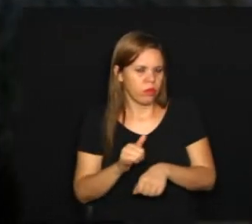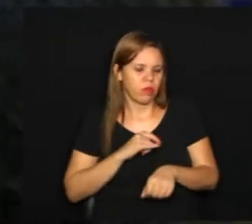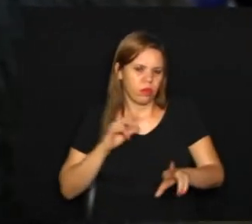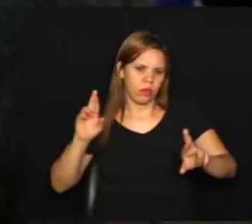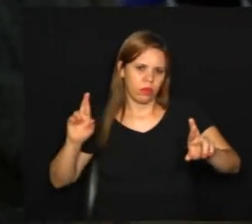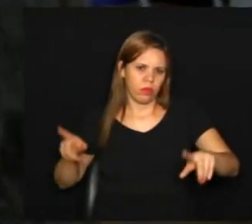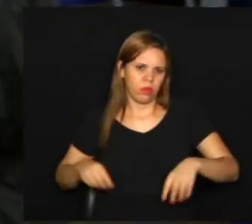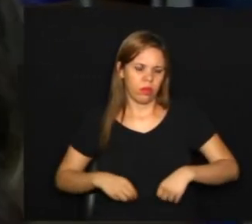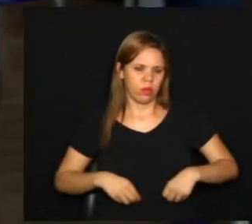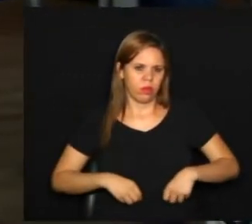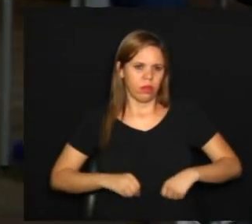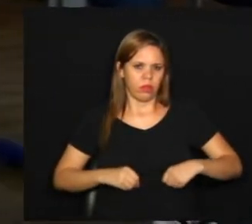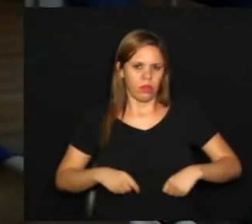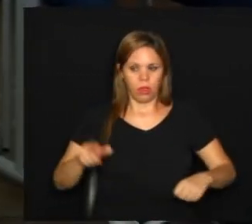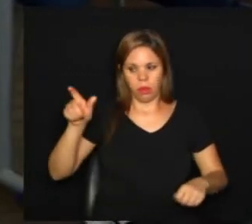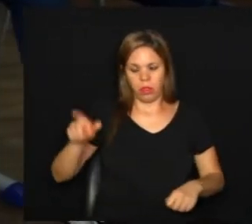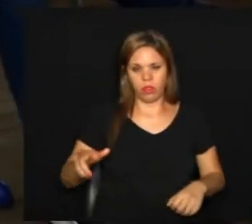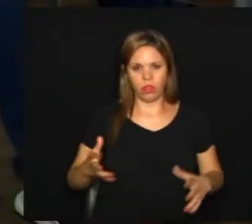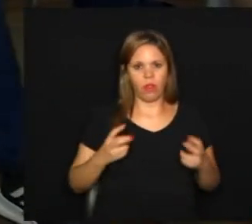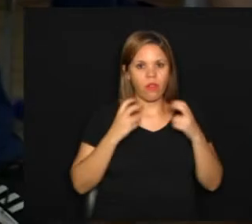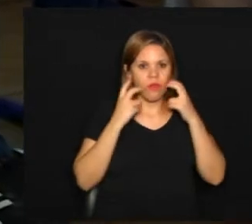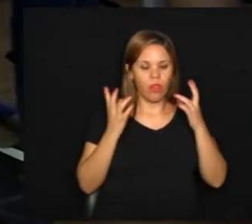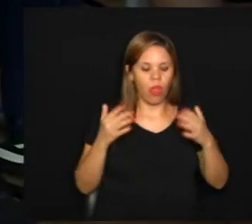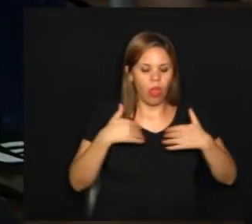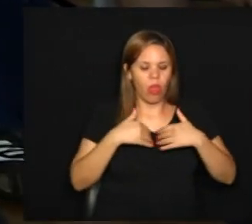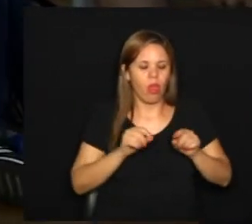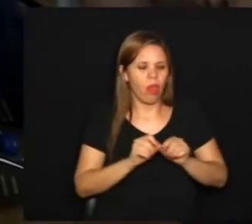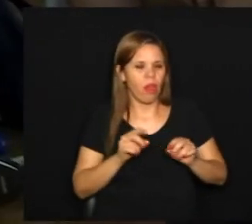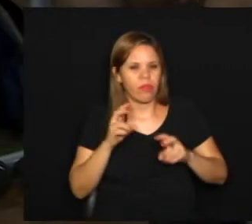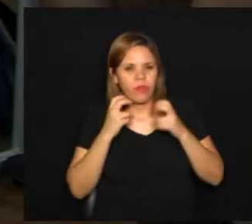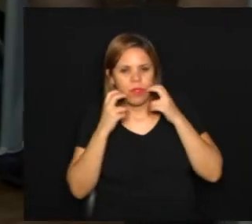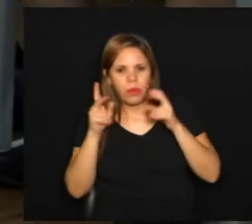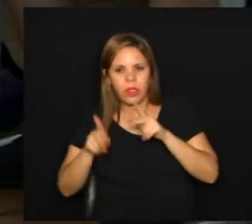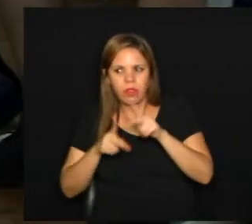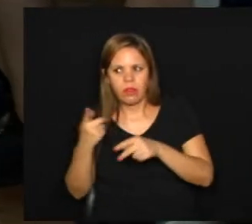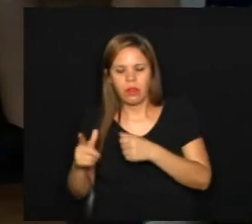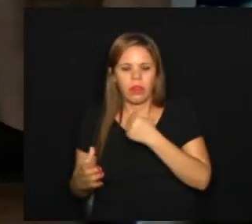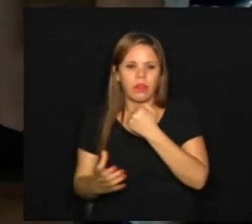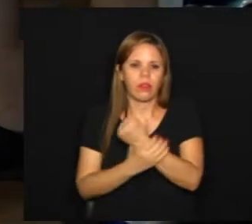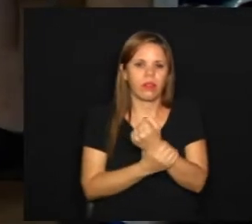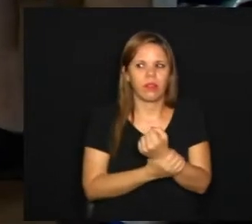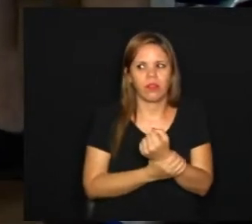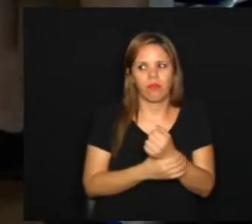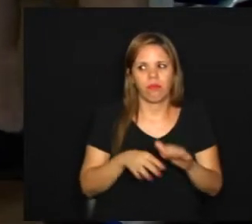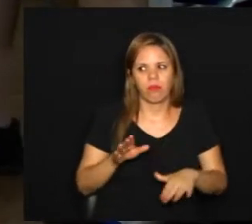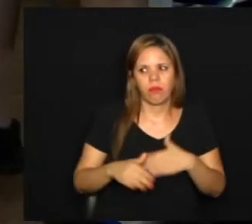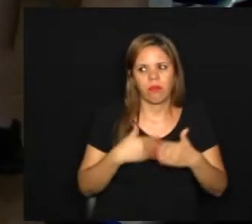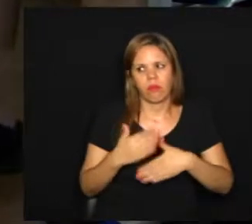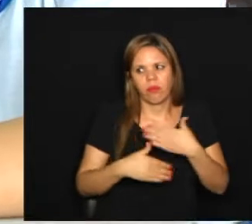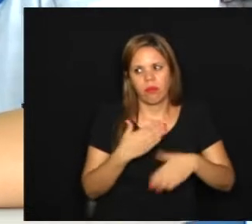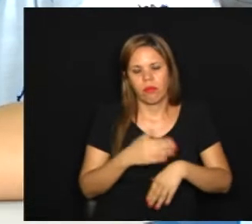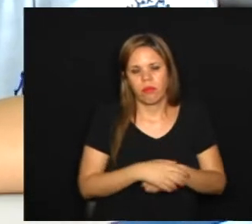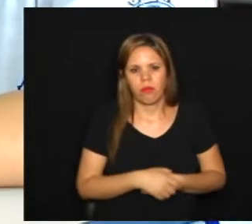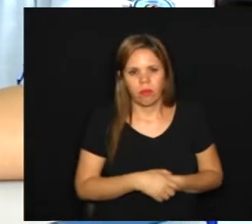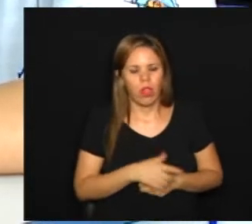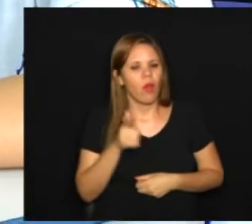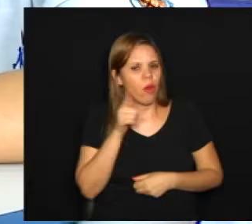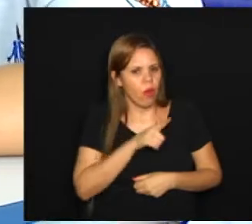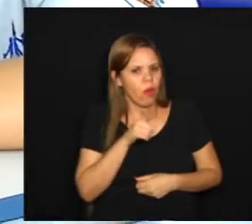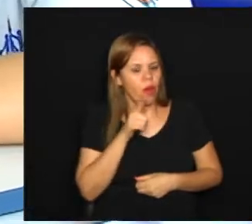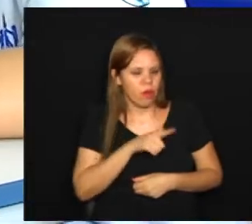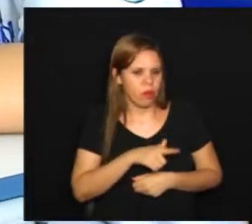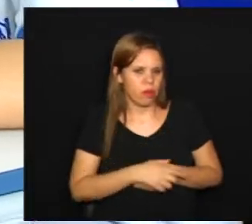com timidez, deixar aquele estudante de lado, né? Ele tem que sentir pertencente a um grupo, então a escola, os outros estudantes que já estudam,